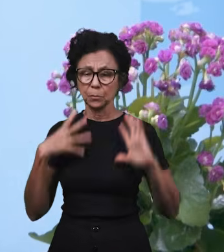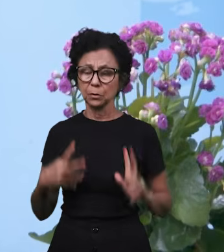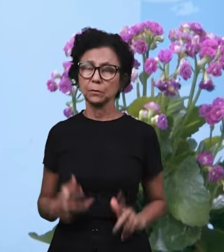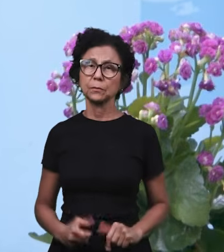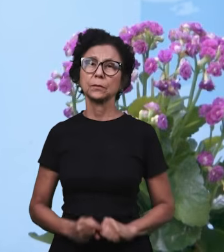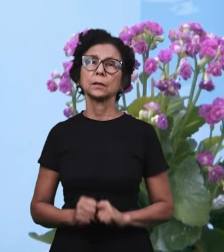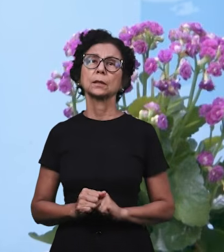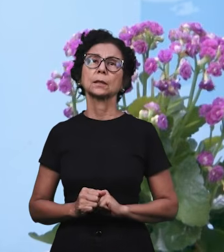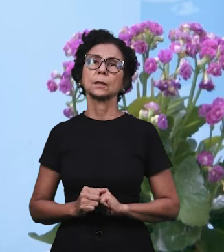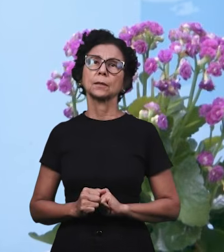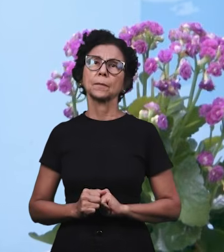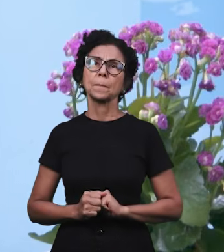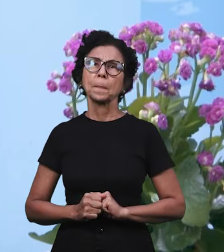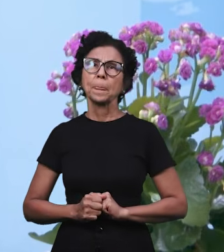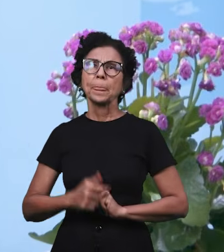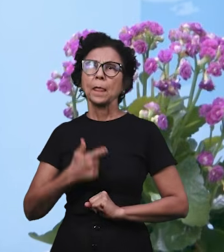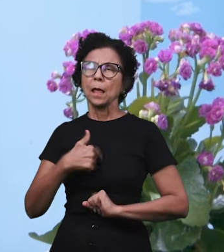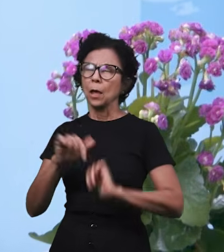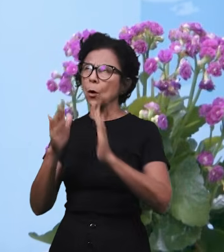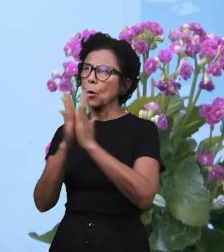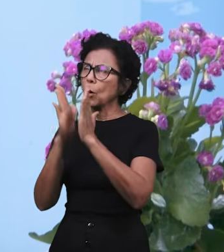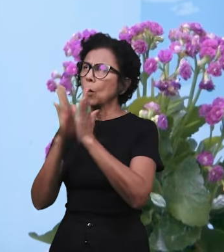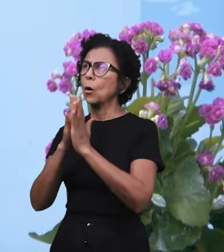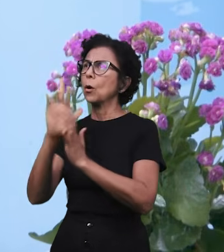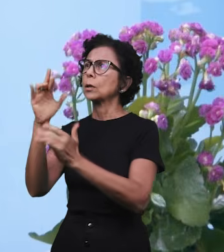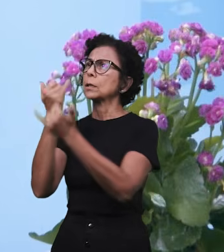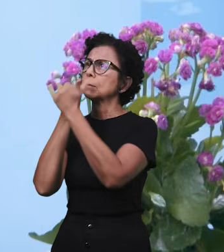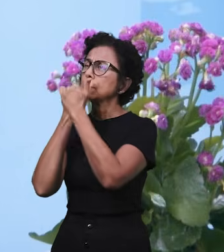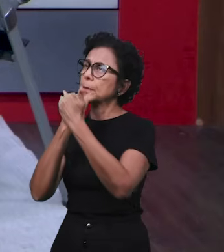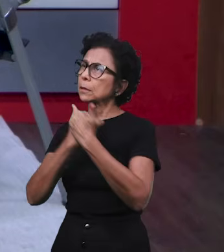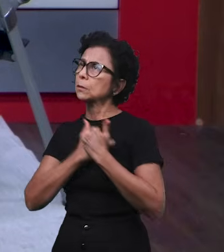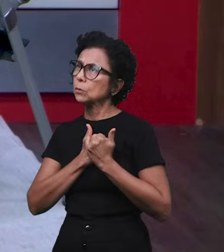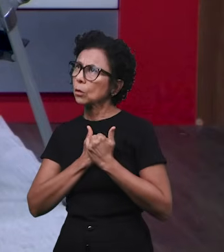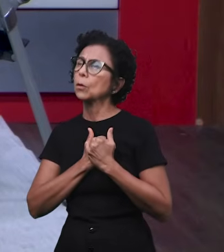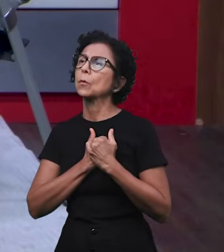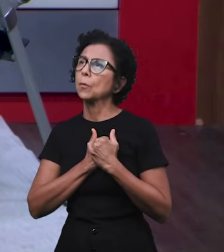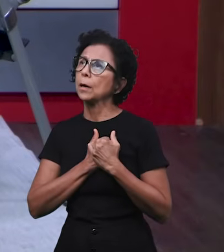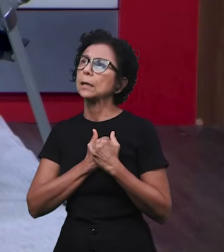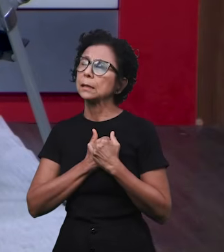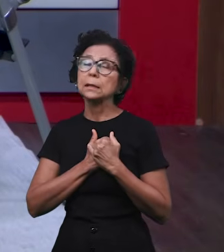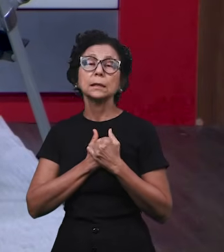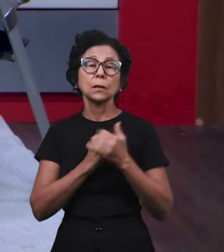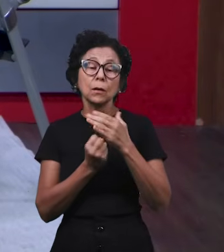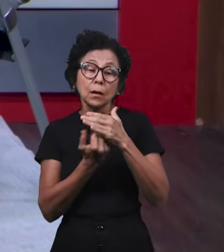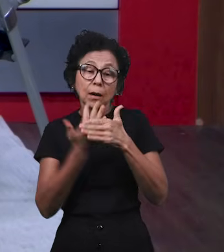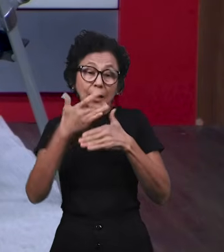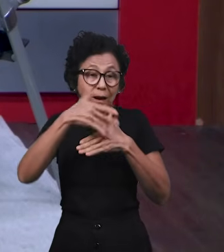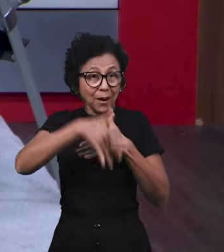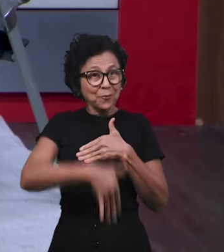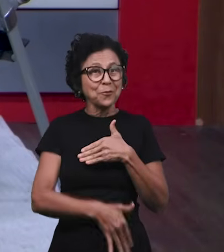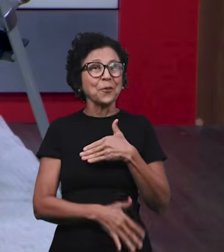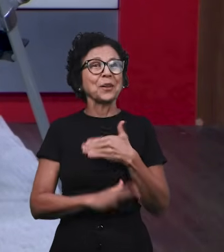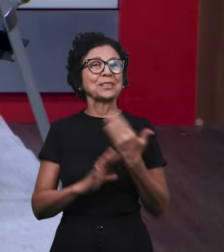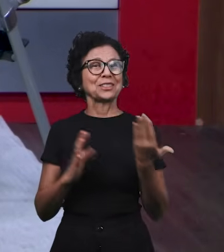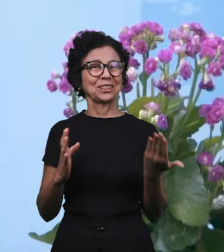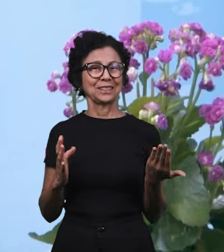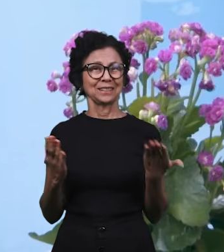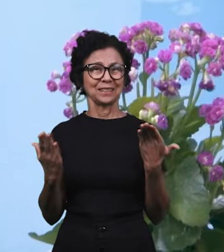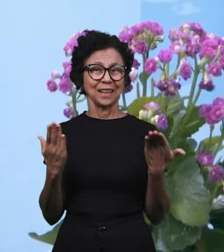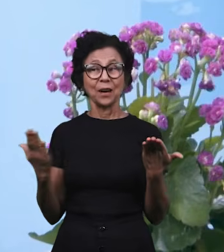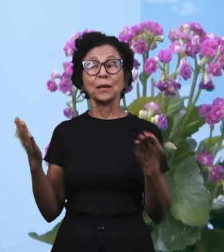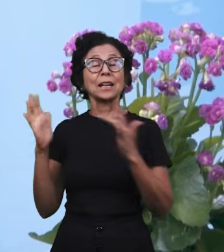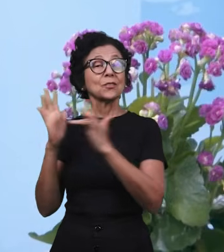Jesus me purifica. Eu oro, Ele me perdoa. Exatamente. É essa fonte que foi aberta. Então, Jesus